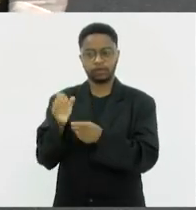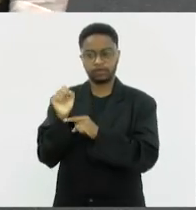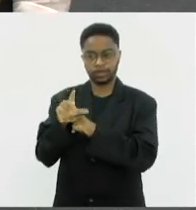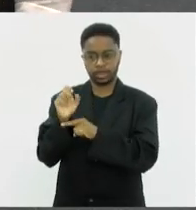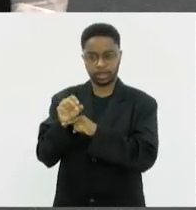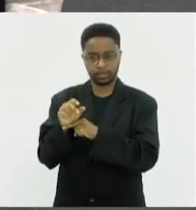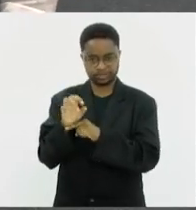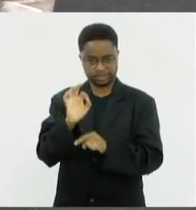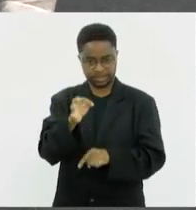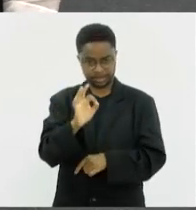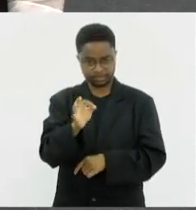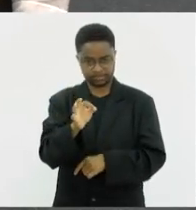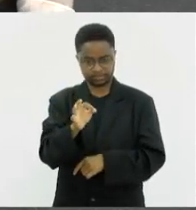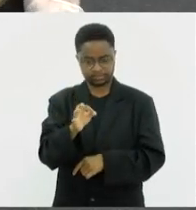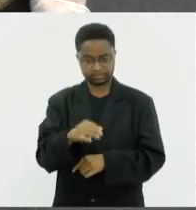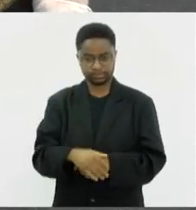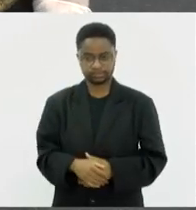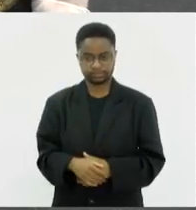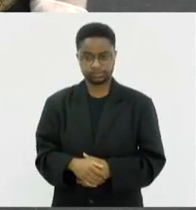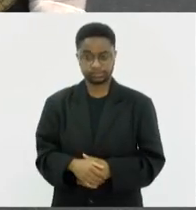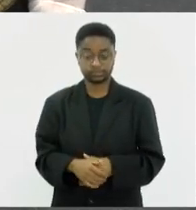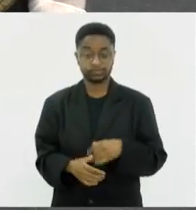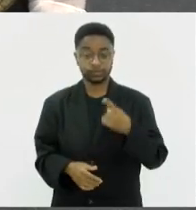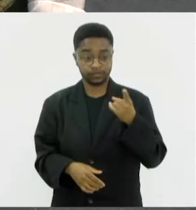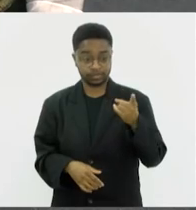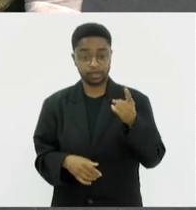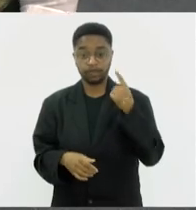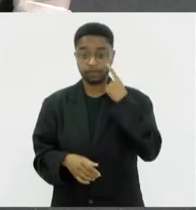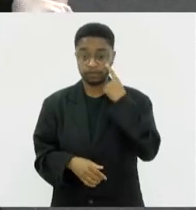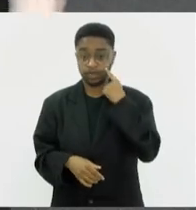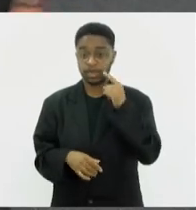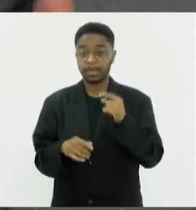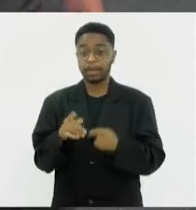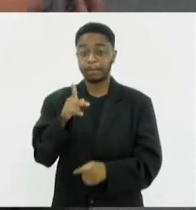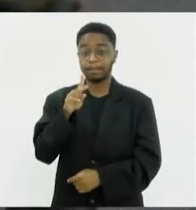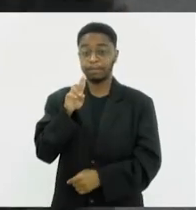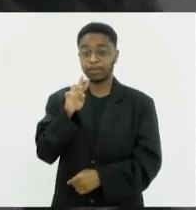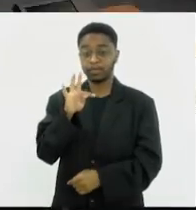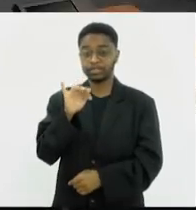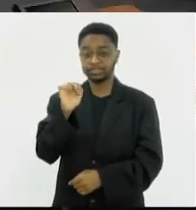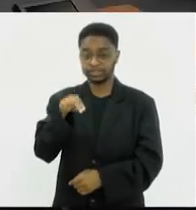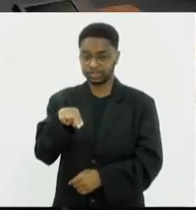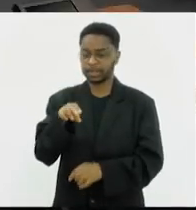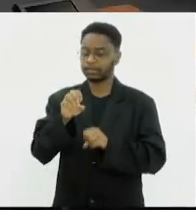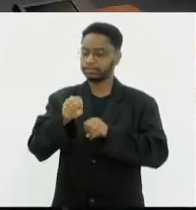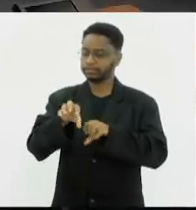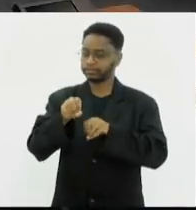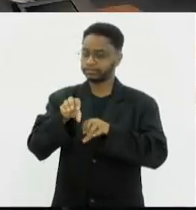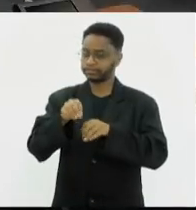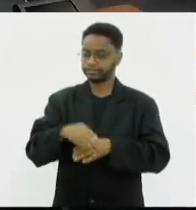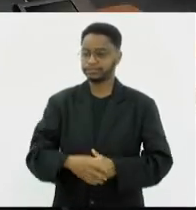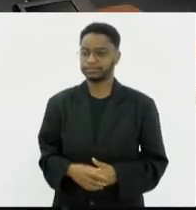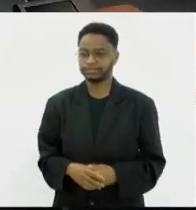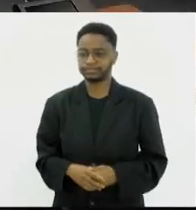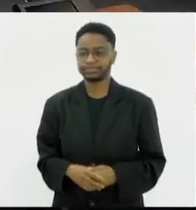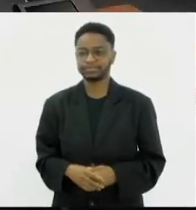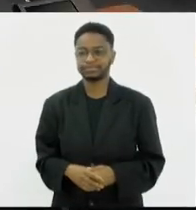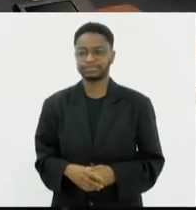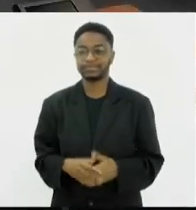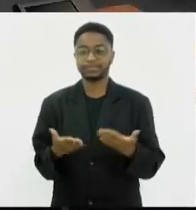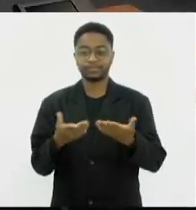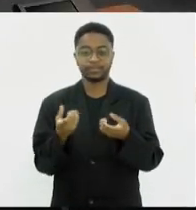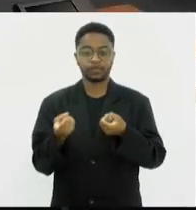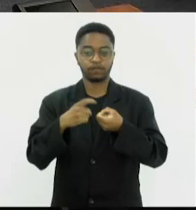isso? A senhora vê que o Putin faz escola. Deputada Alan Lopes, para que possamos